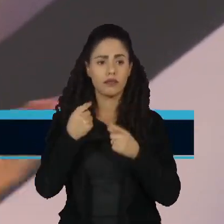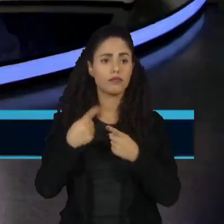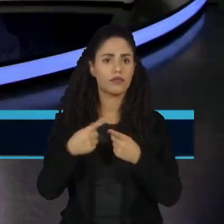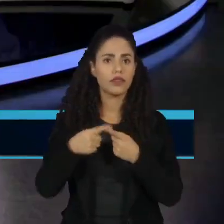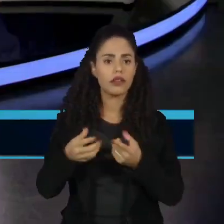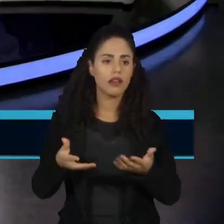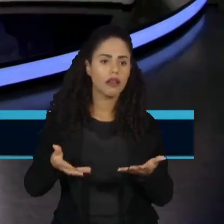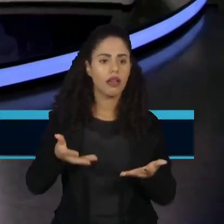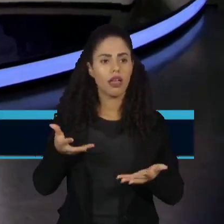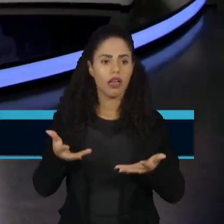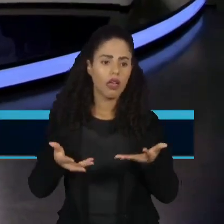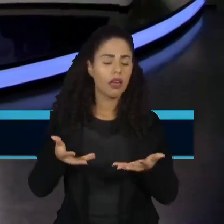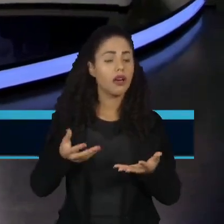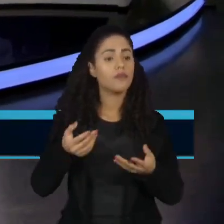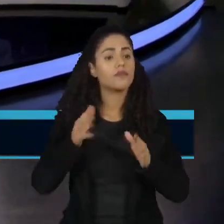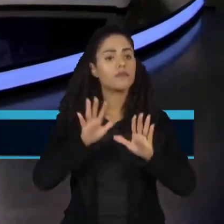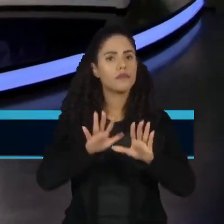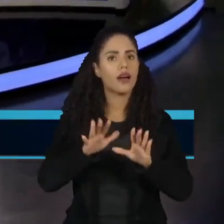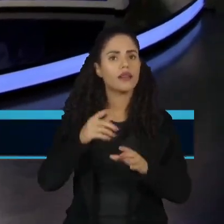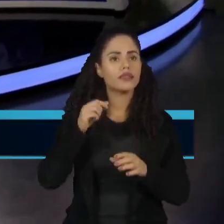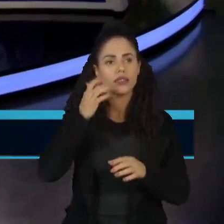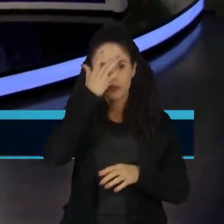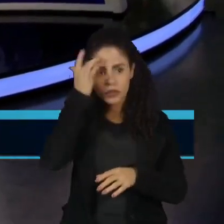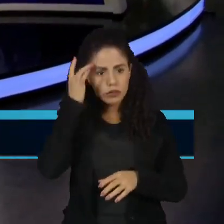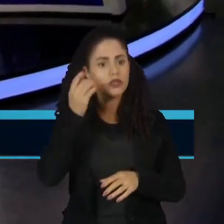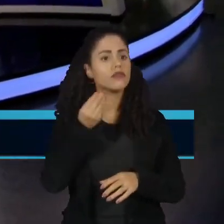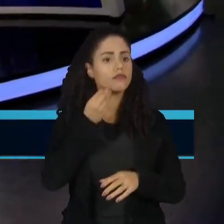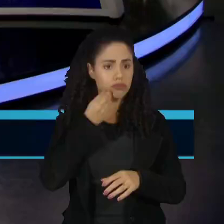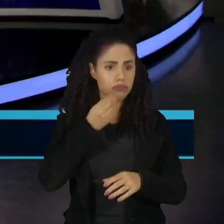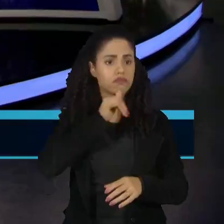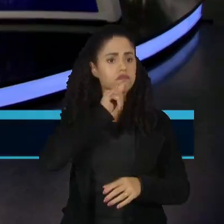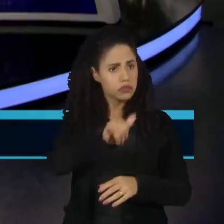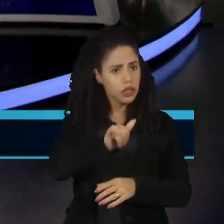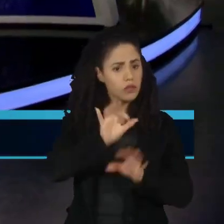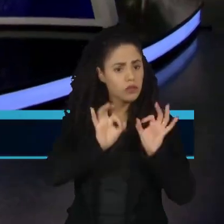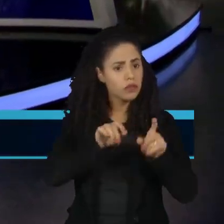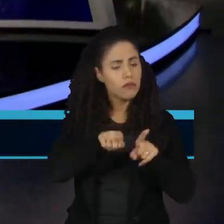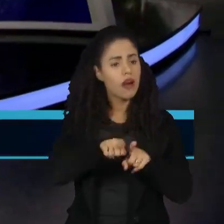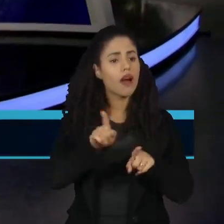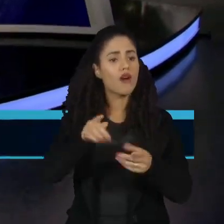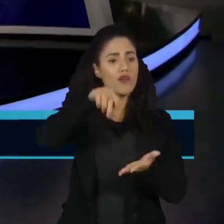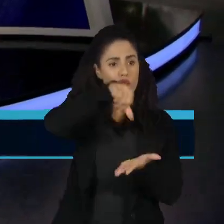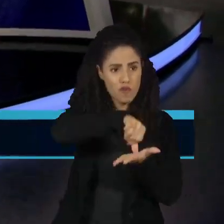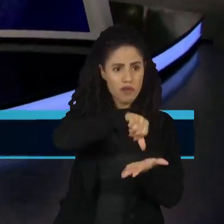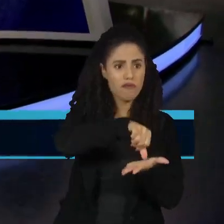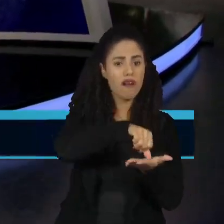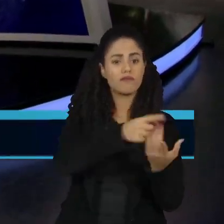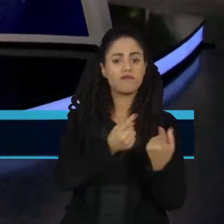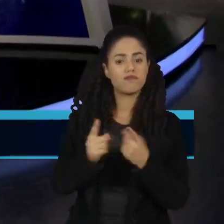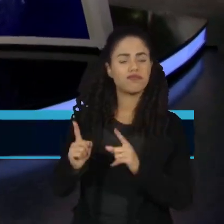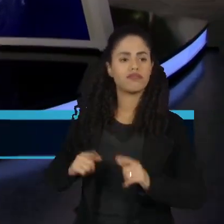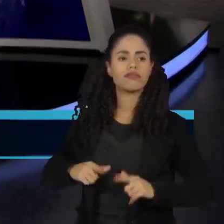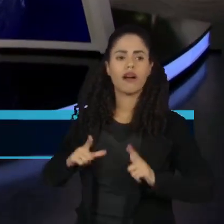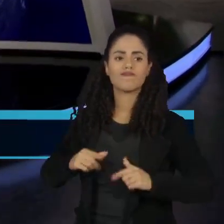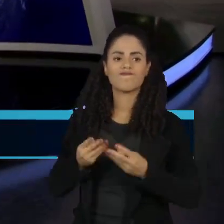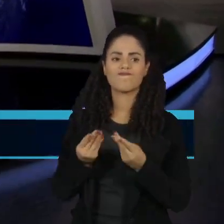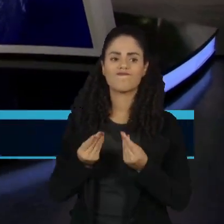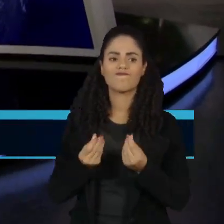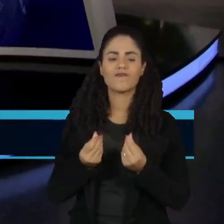Mas por muito tempo faz com que essas coisas estão emergindo, né? A entrada do Irã é um ponto muito delicado, né? Acho que